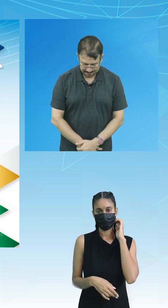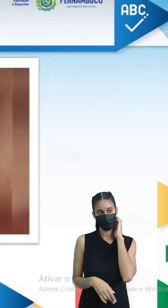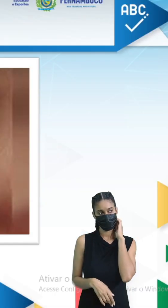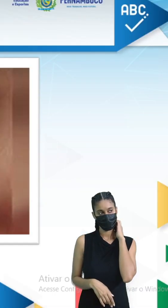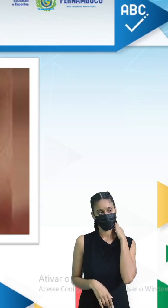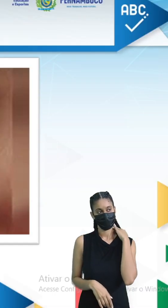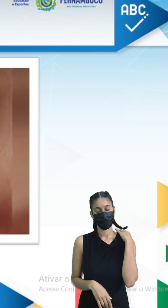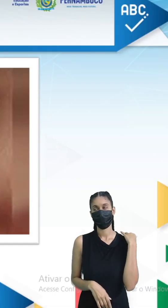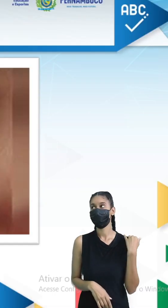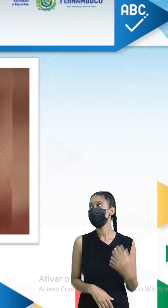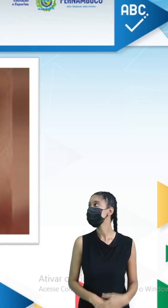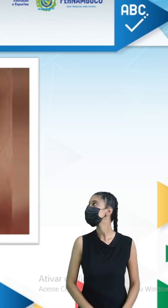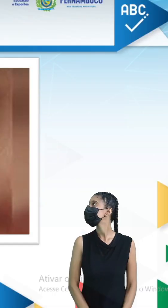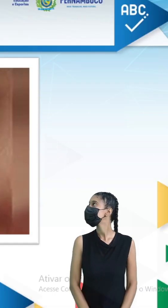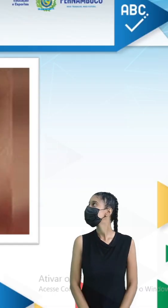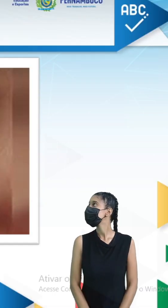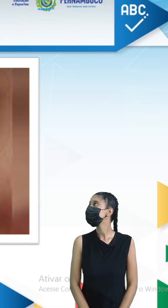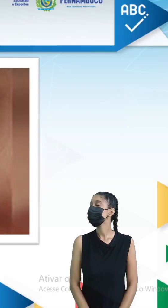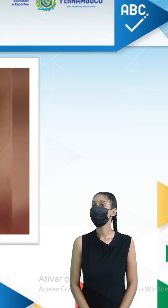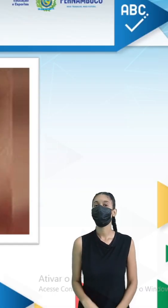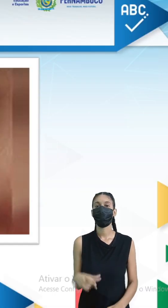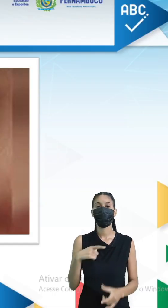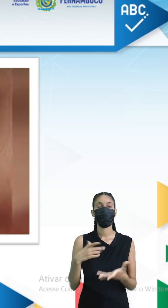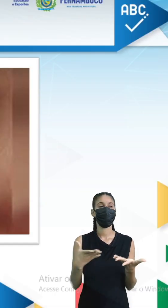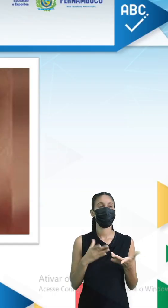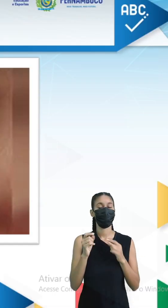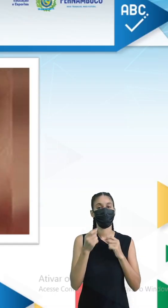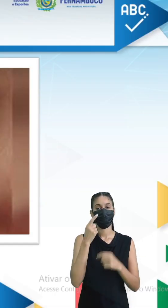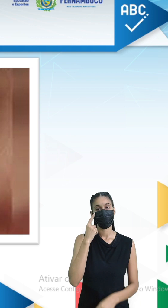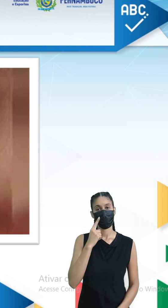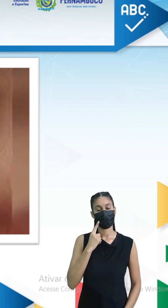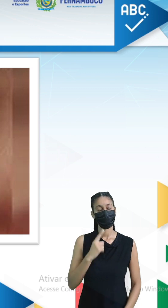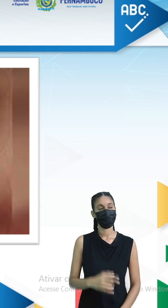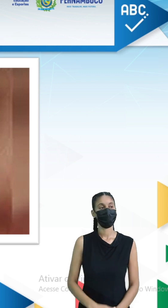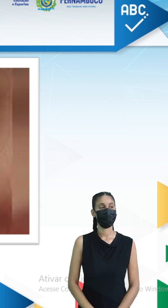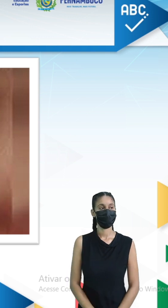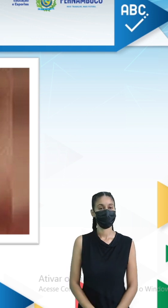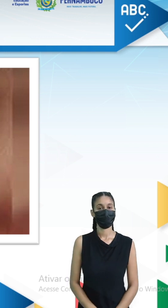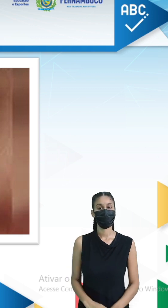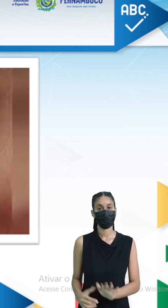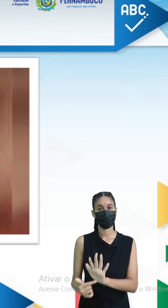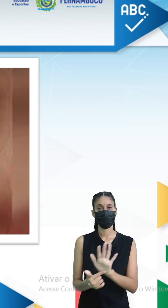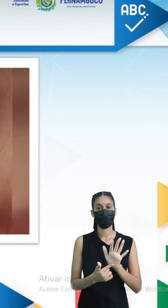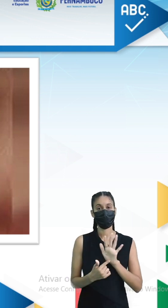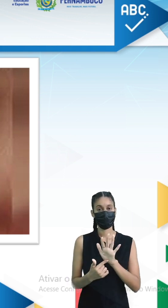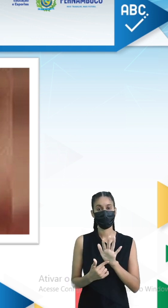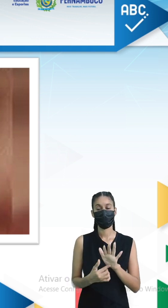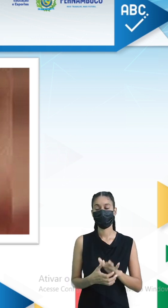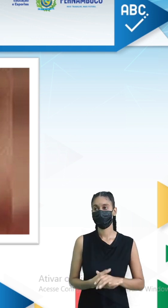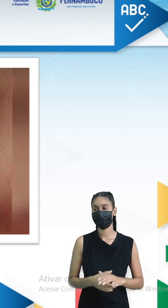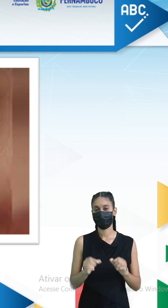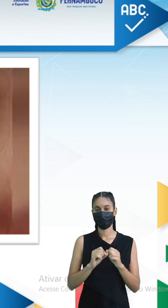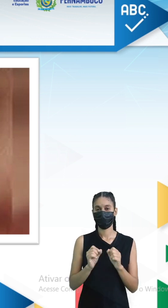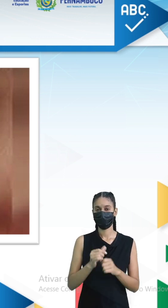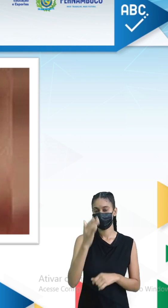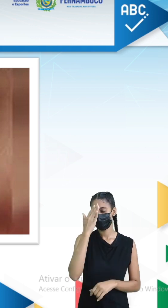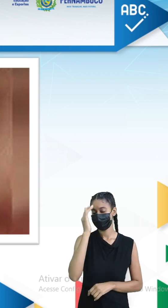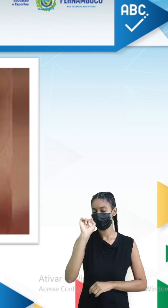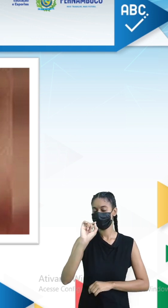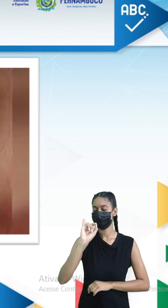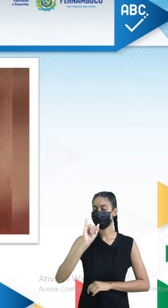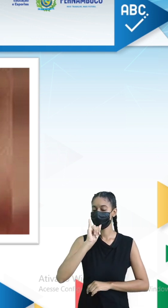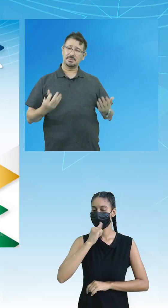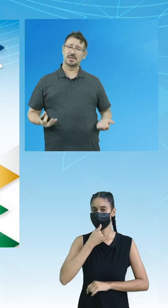tela. Nós temos aqui uma lágrima, certo? A expressão me leva a entender o quê?